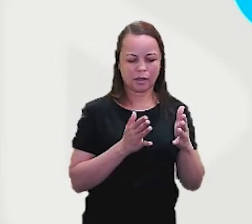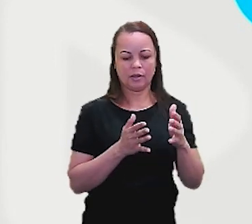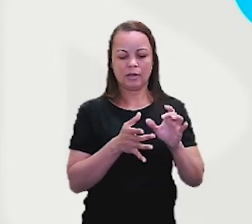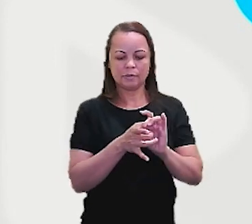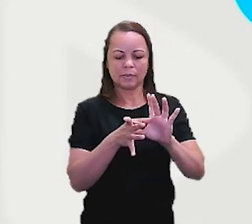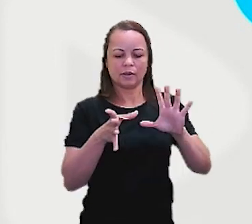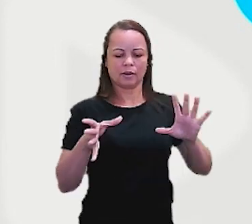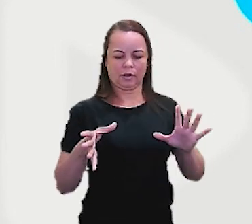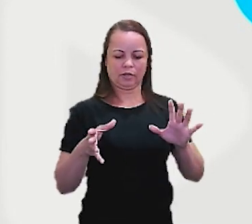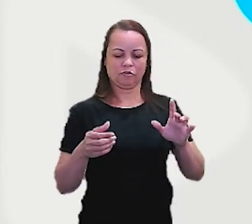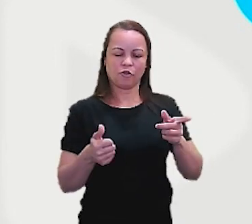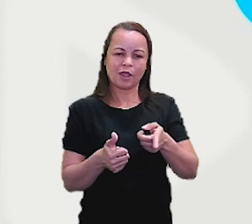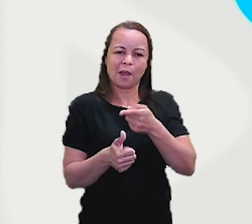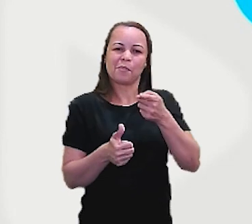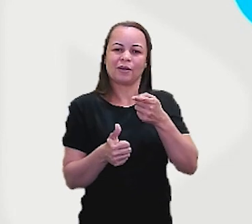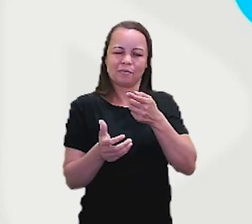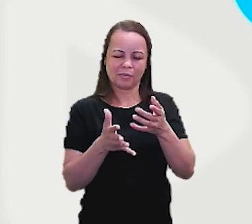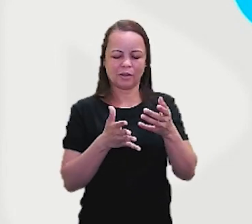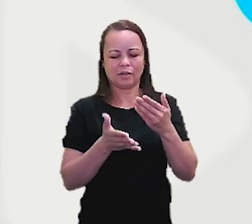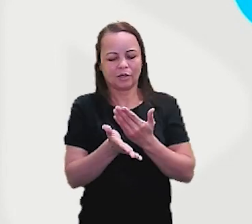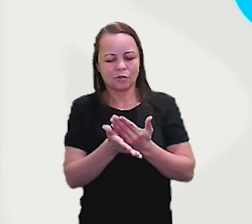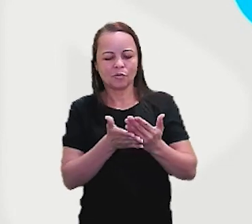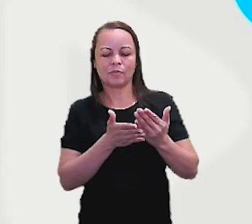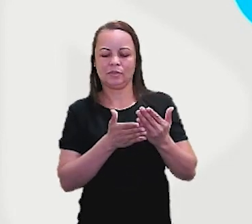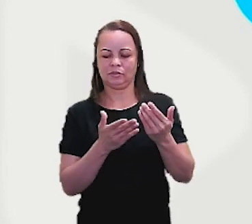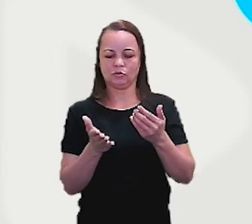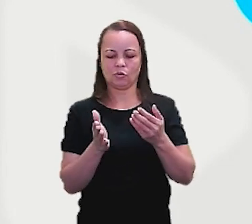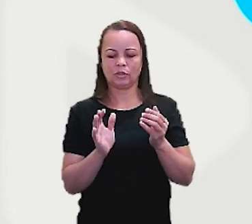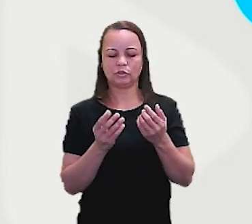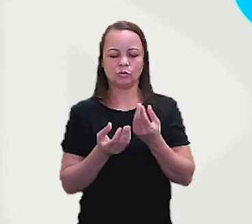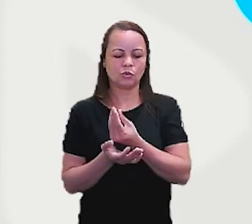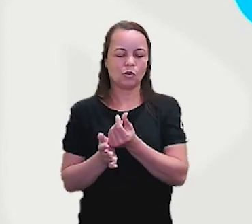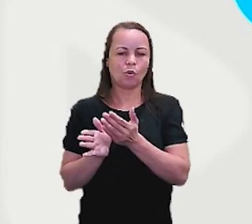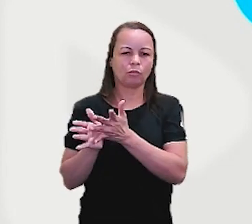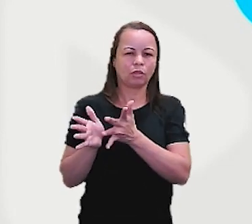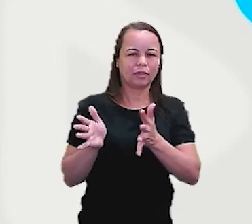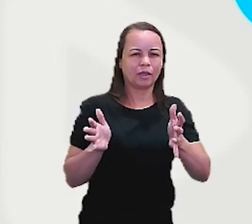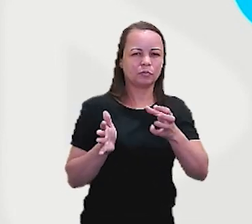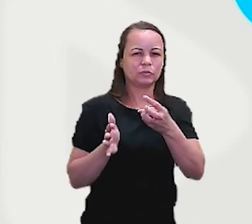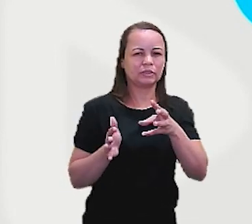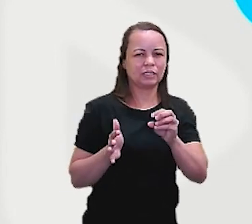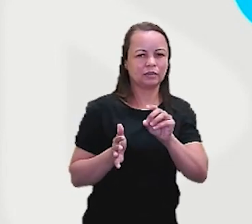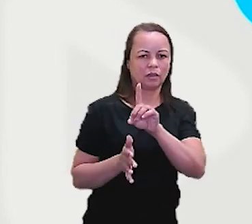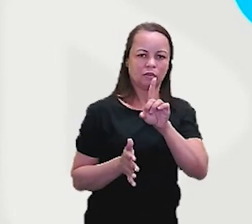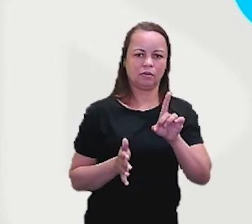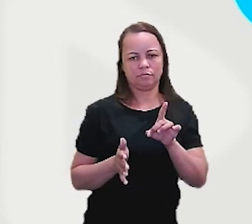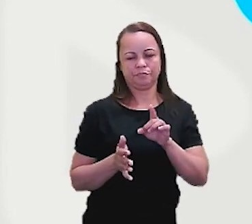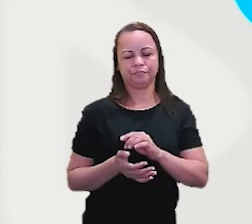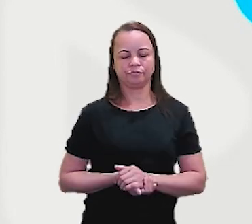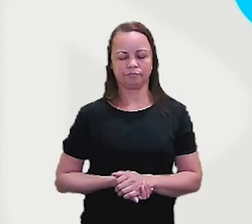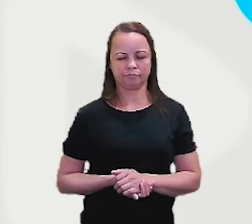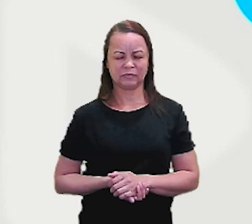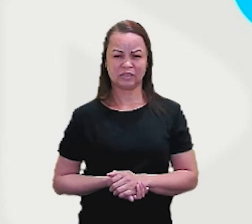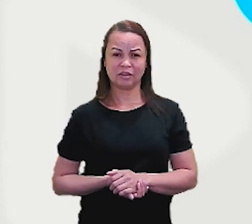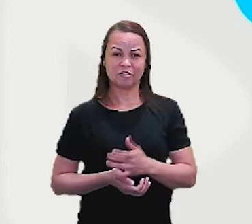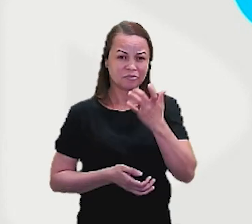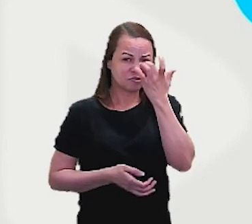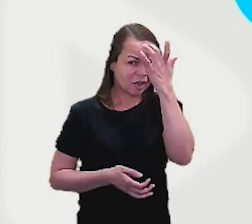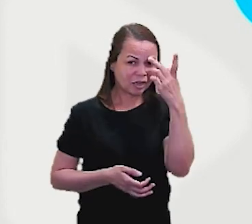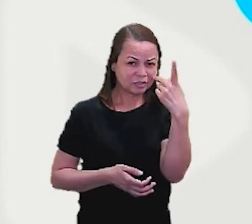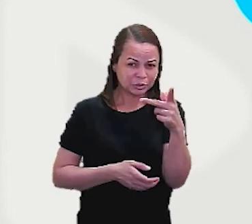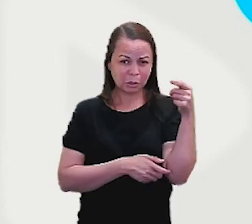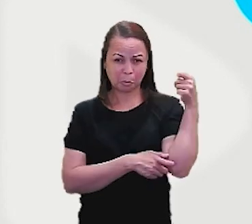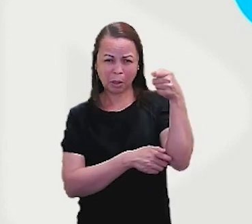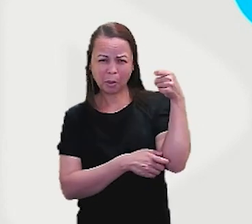do Brasil e durou 30 dias. Vocês aí acham que foi fácil esse estado de greve? Não.